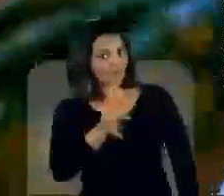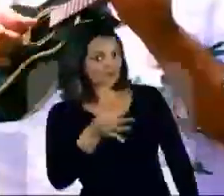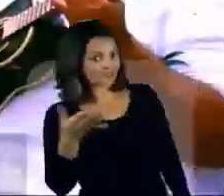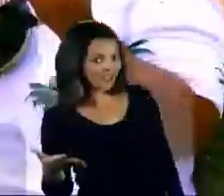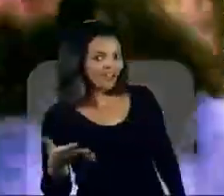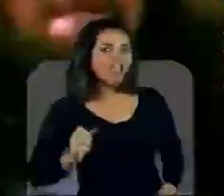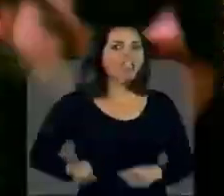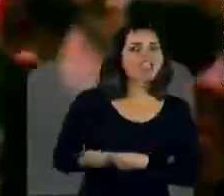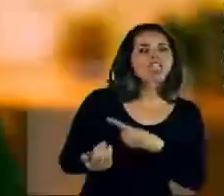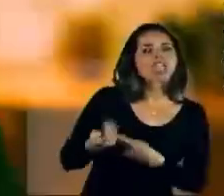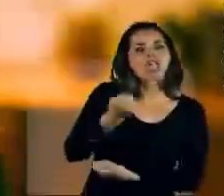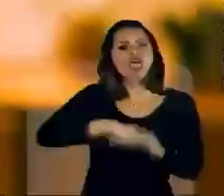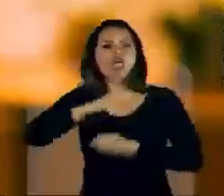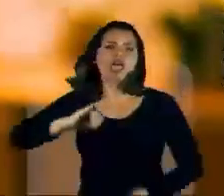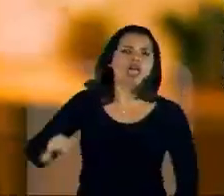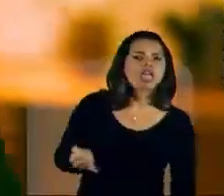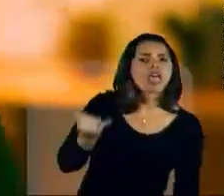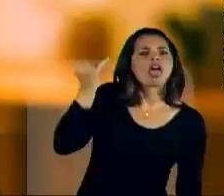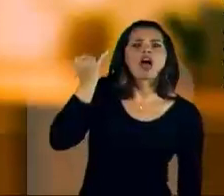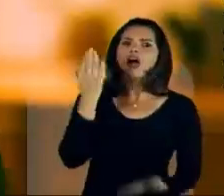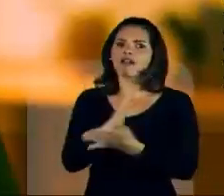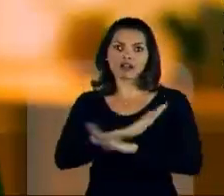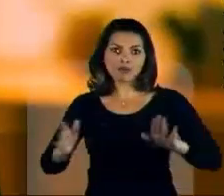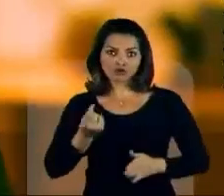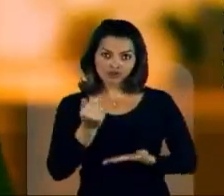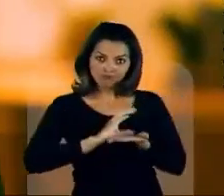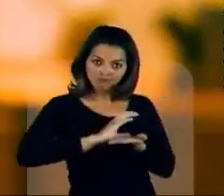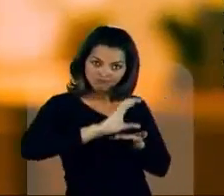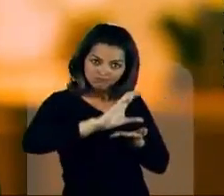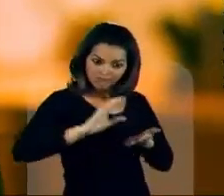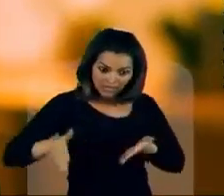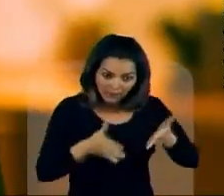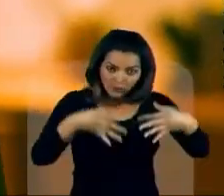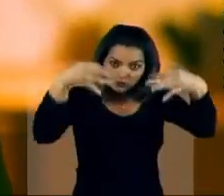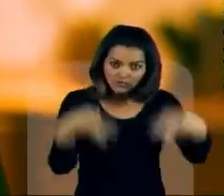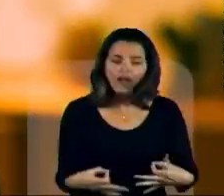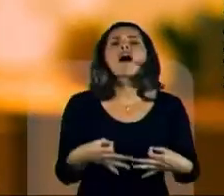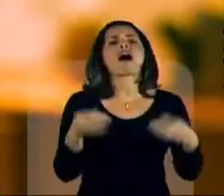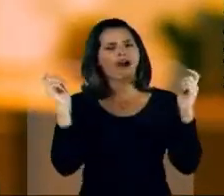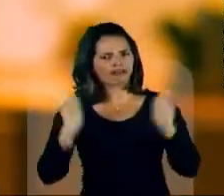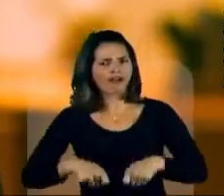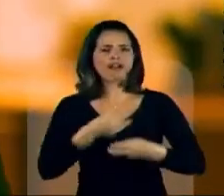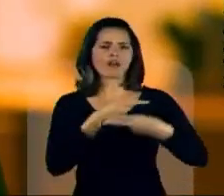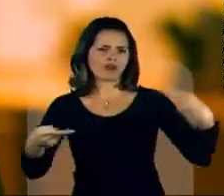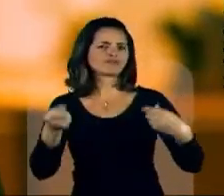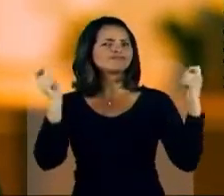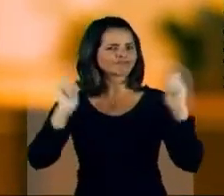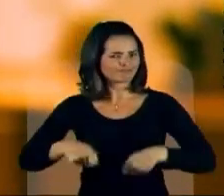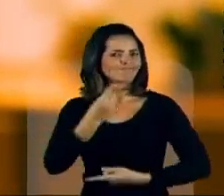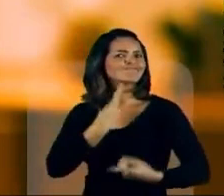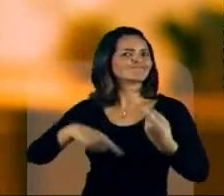mama mais. Pois é, a mamata acabou. E quando o dinheiro público vai para o lugar certo, dá pra